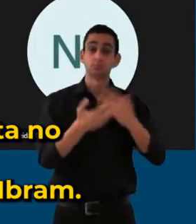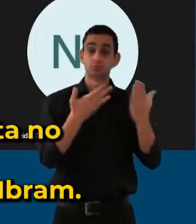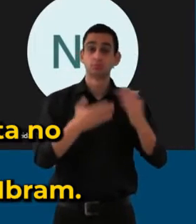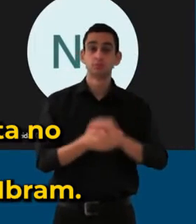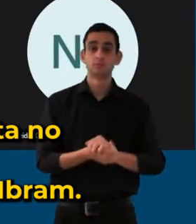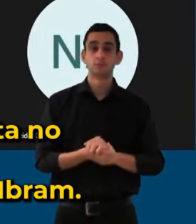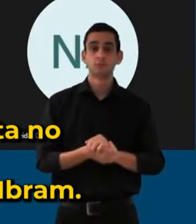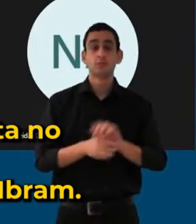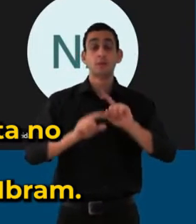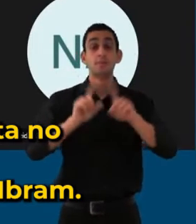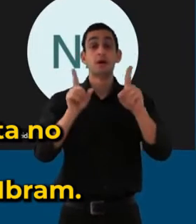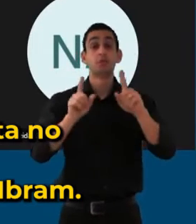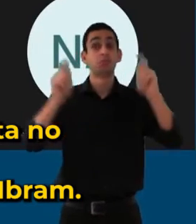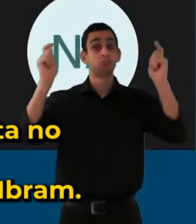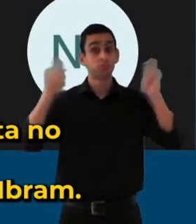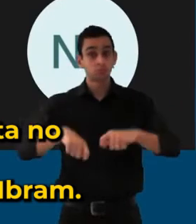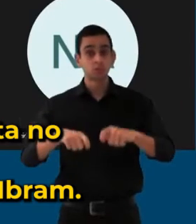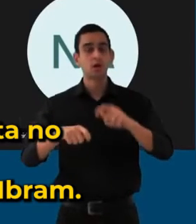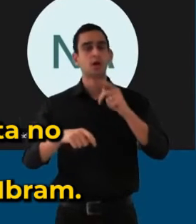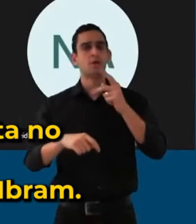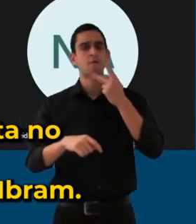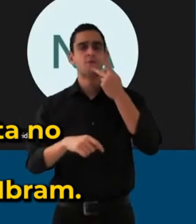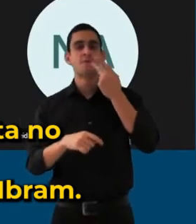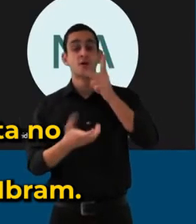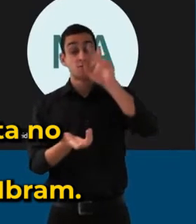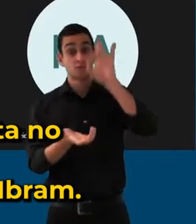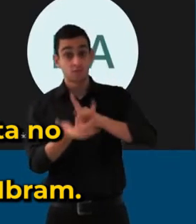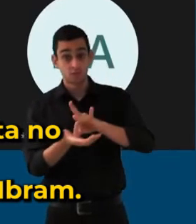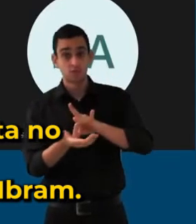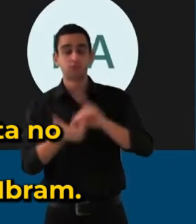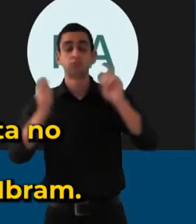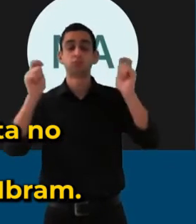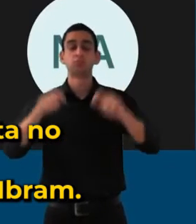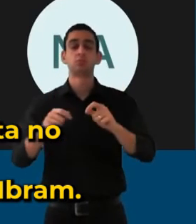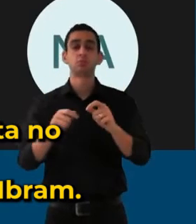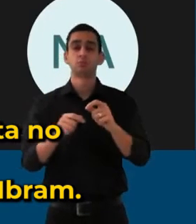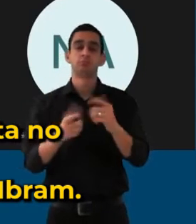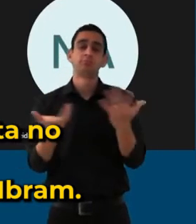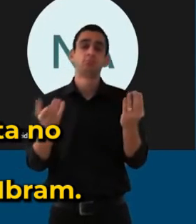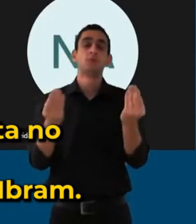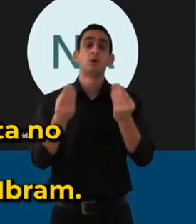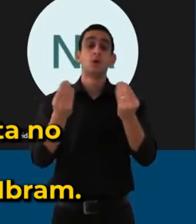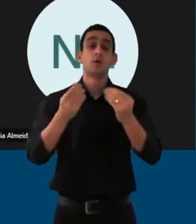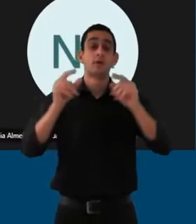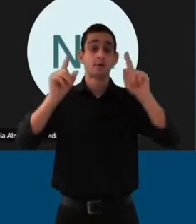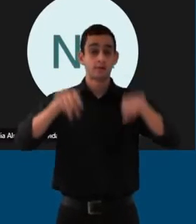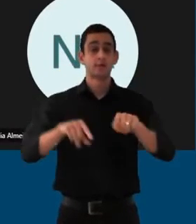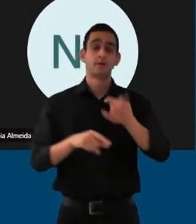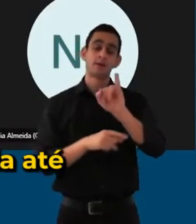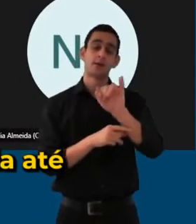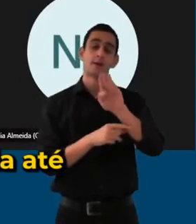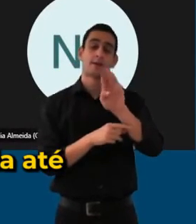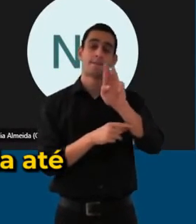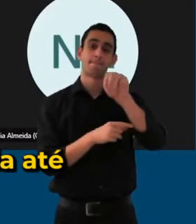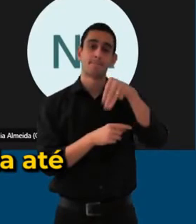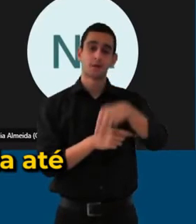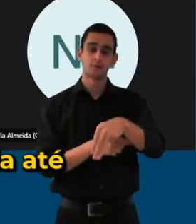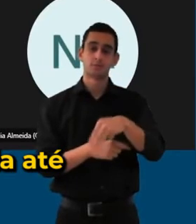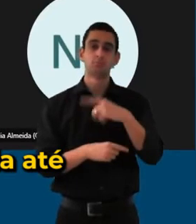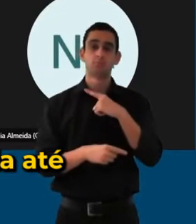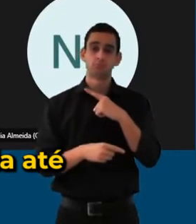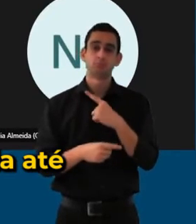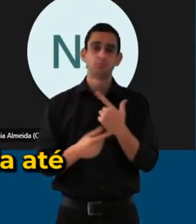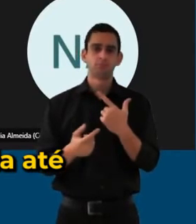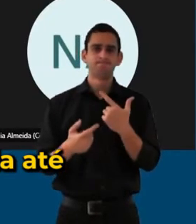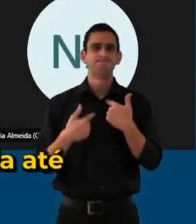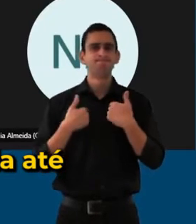de dizer que essa ou aquela medida prevista no prazo elaborado são adequadas ou não é o próprio IBRAM. E eu confesso que eu